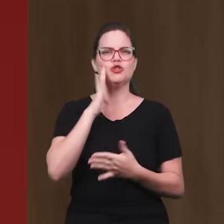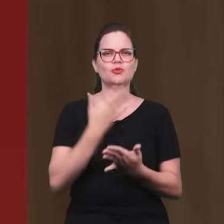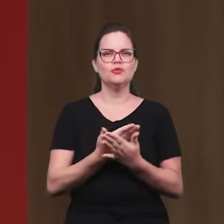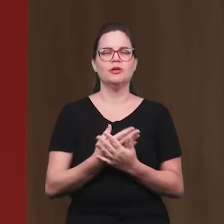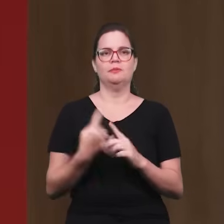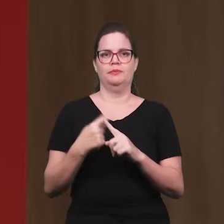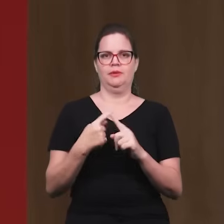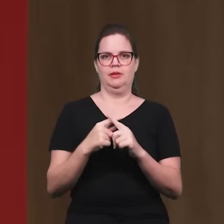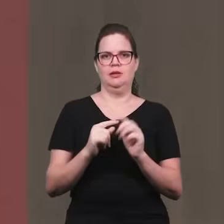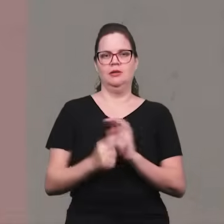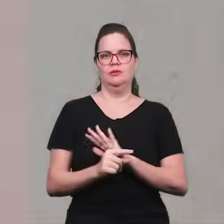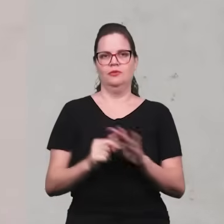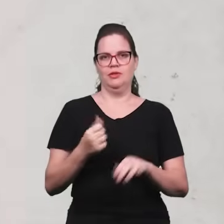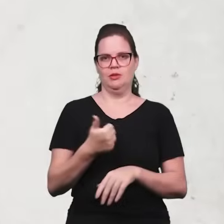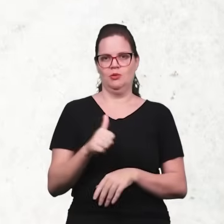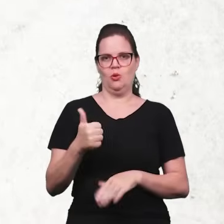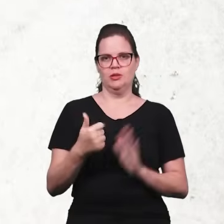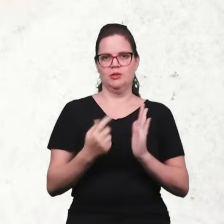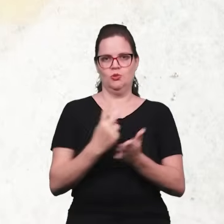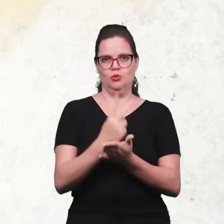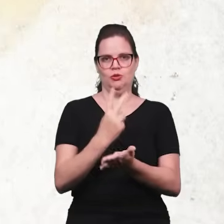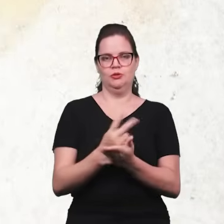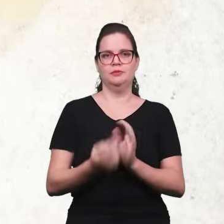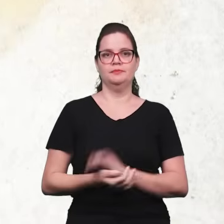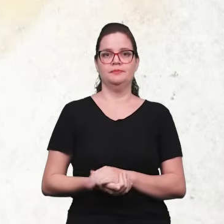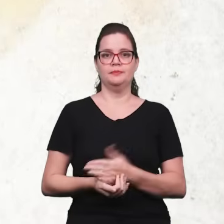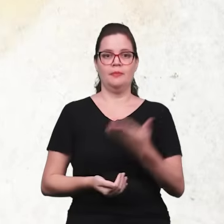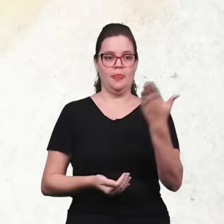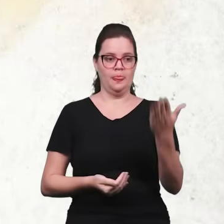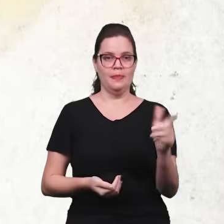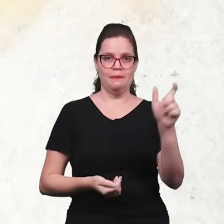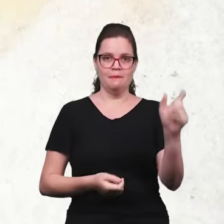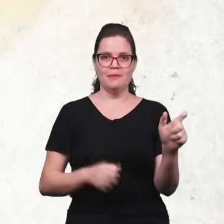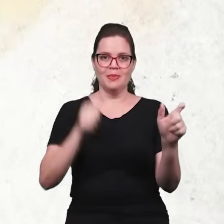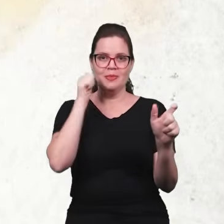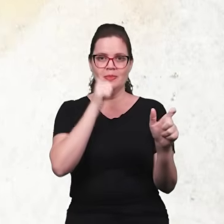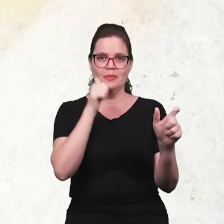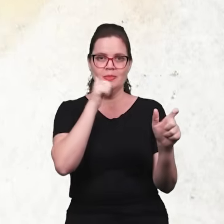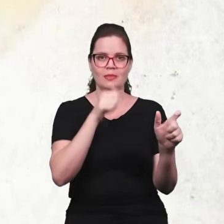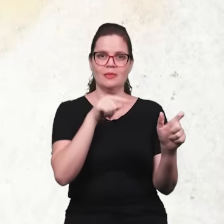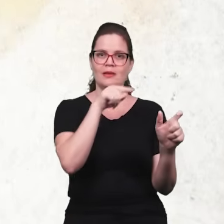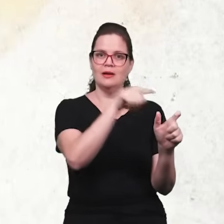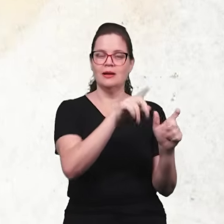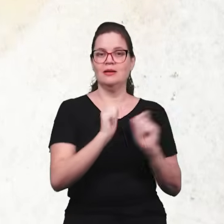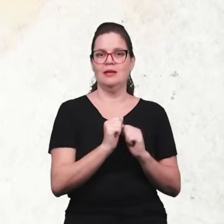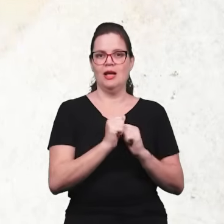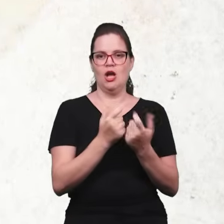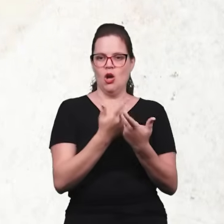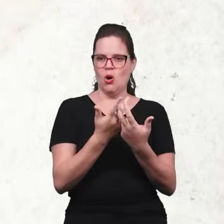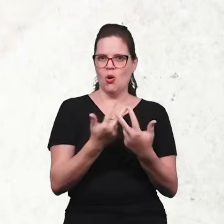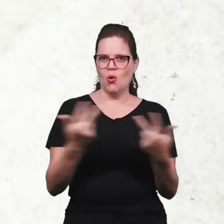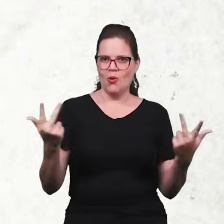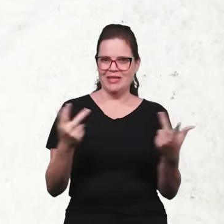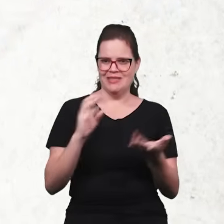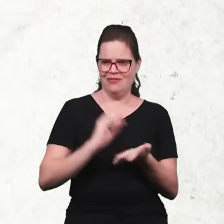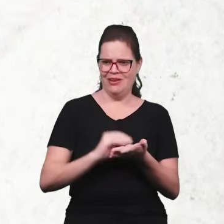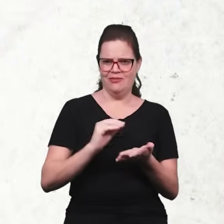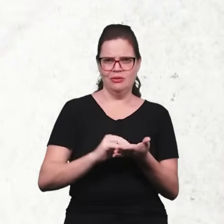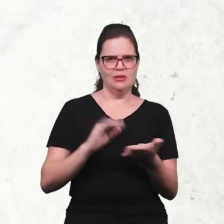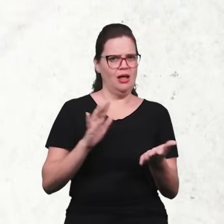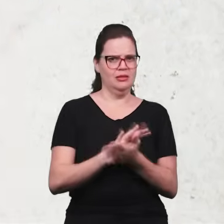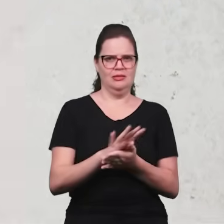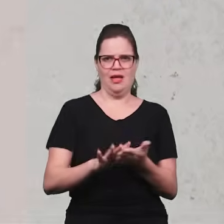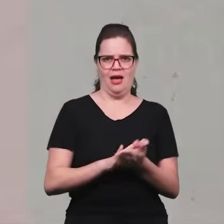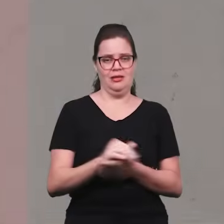o versículo 11 continua assim, e a ela nenhuma fazenda faltará. Dentro